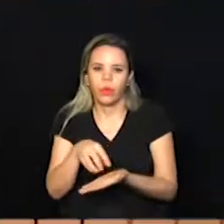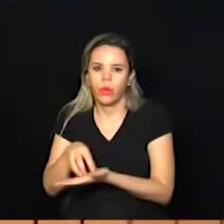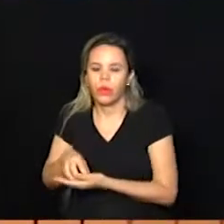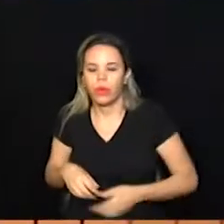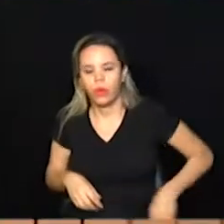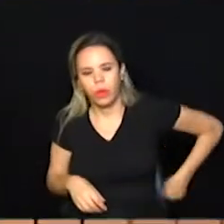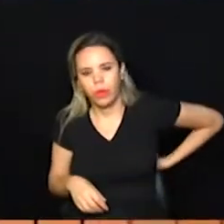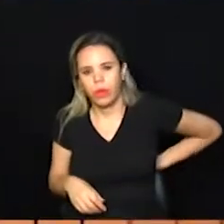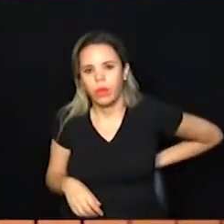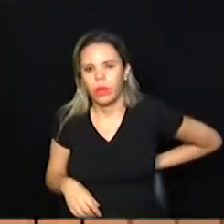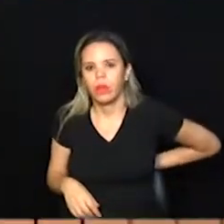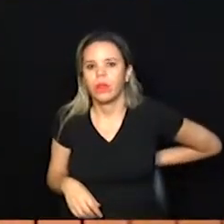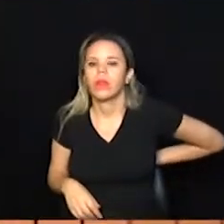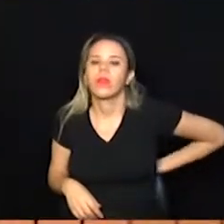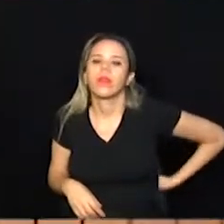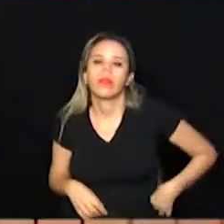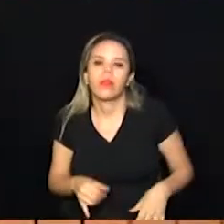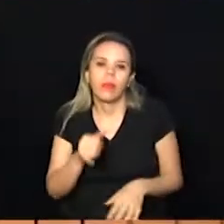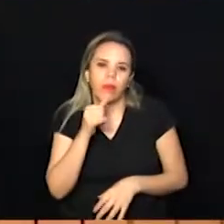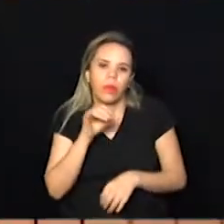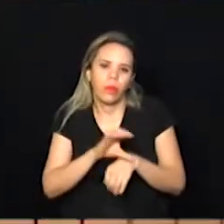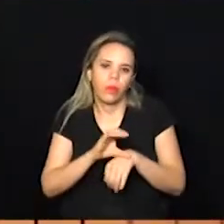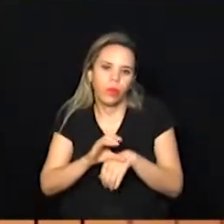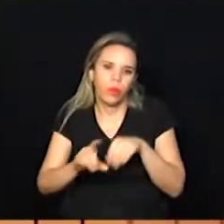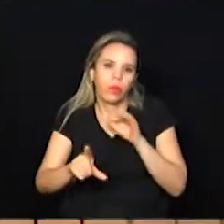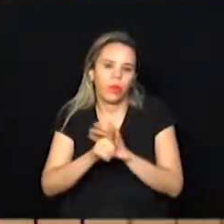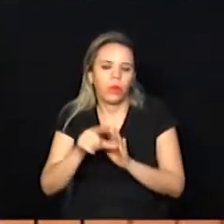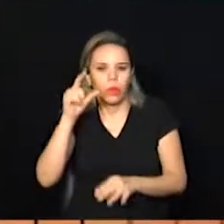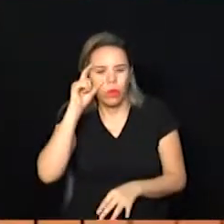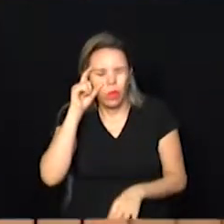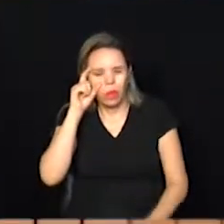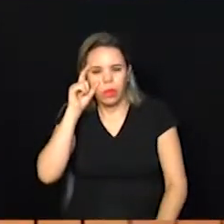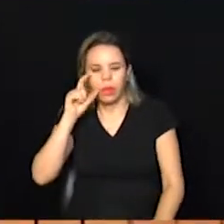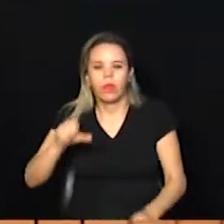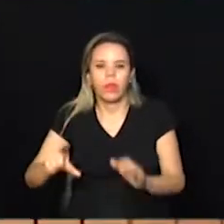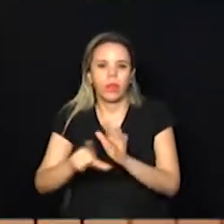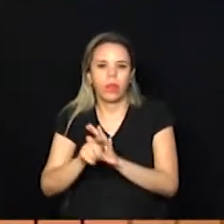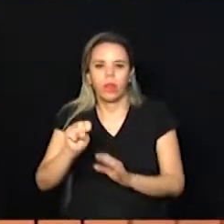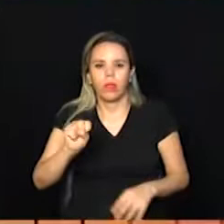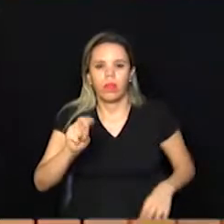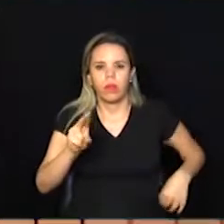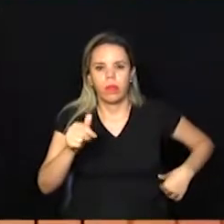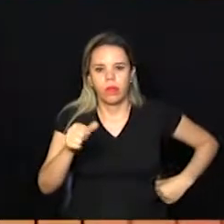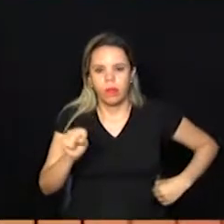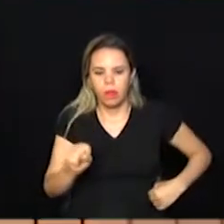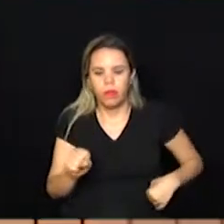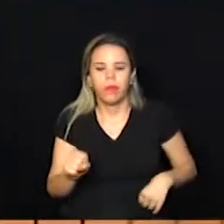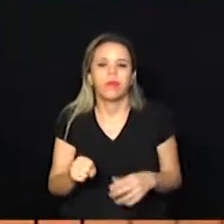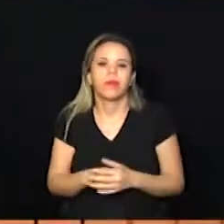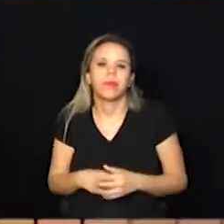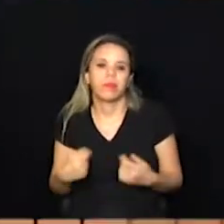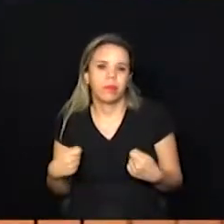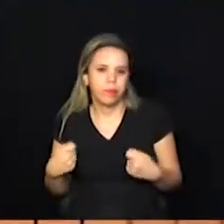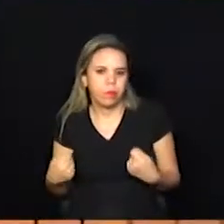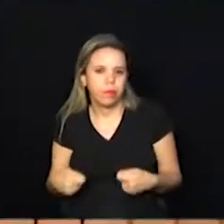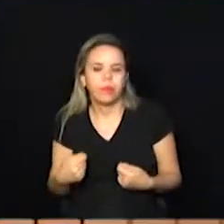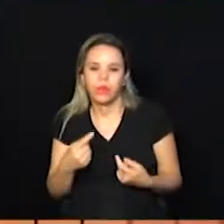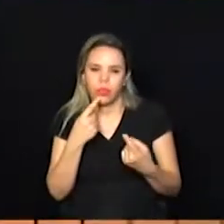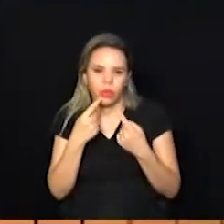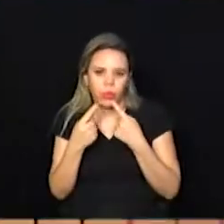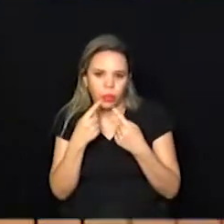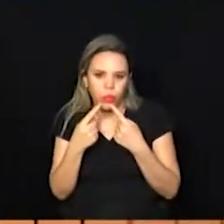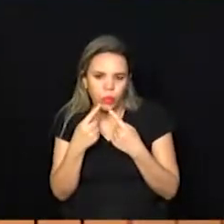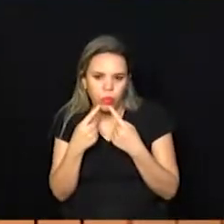né? Da Constituição da Lei Maria da Penha e da Lei do SUAS também, né? Da necessidade do diálogo